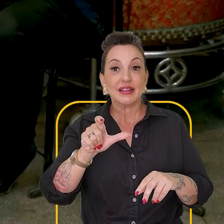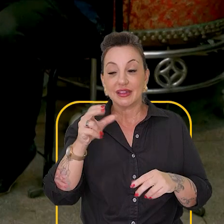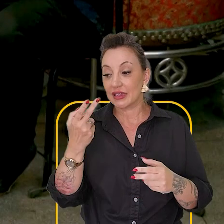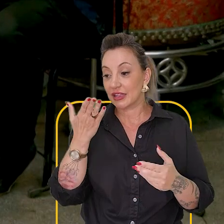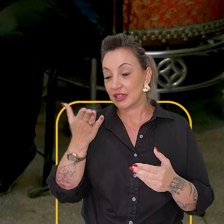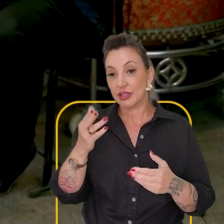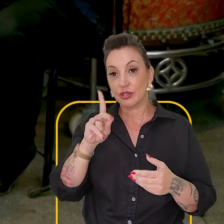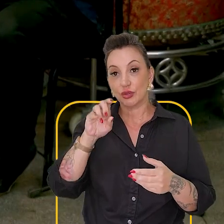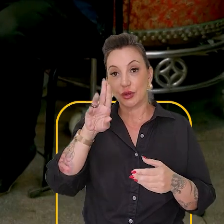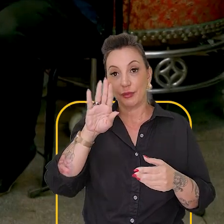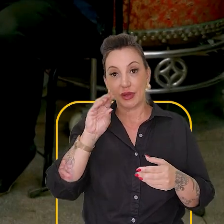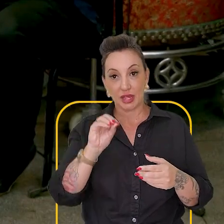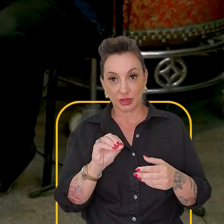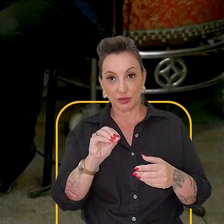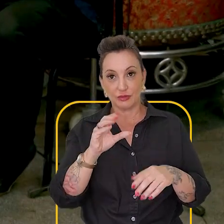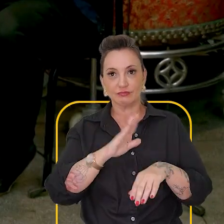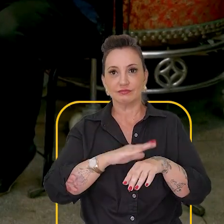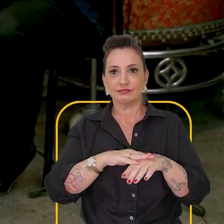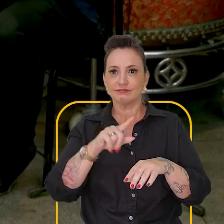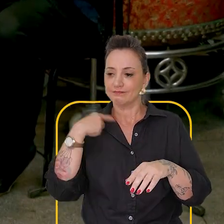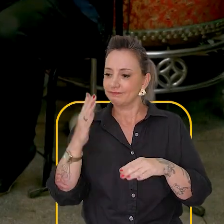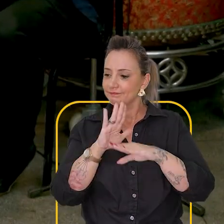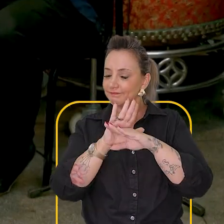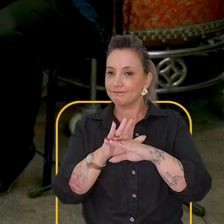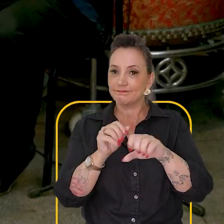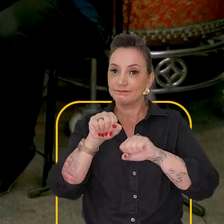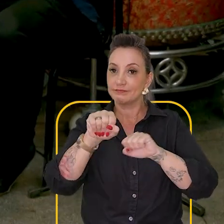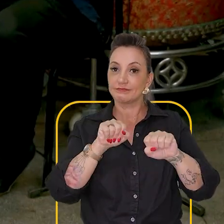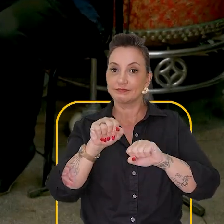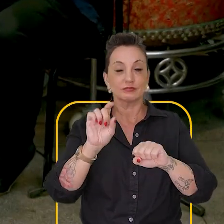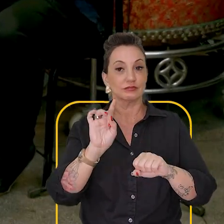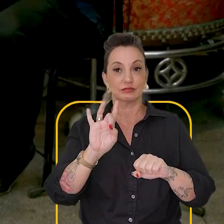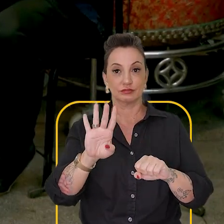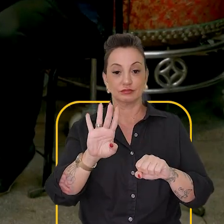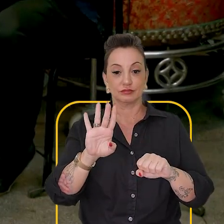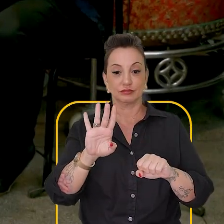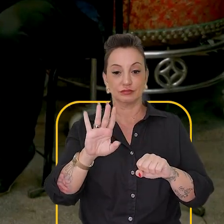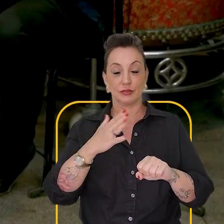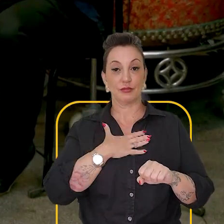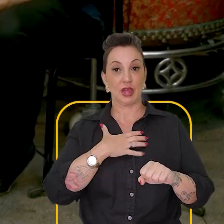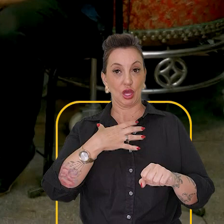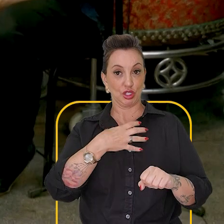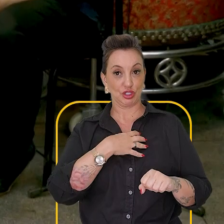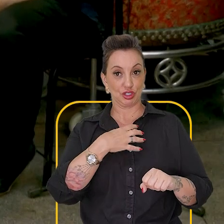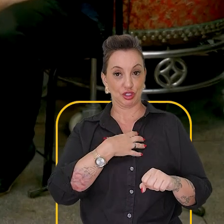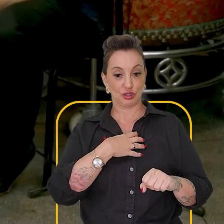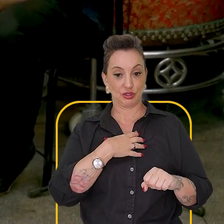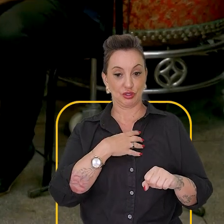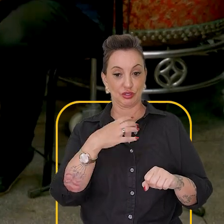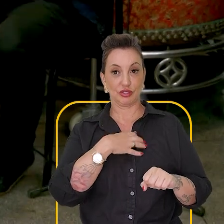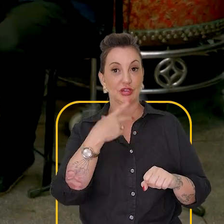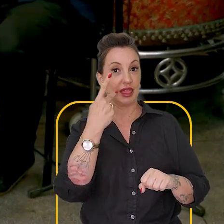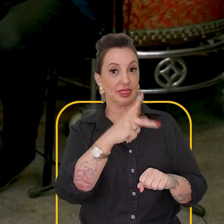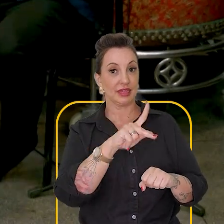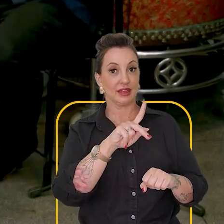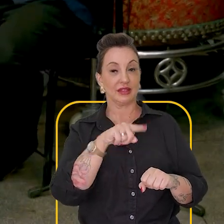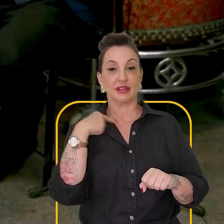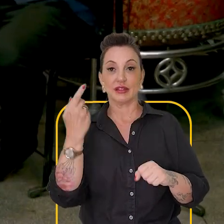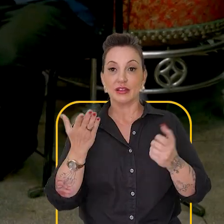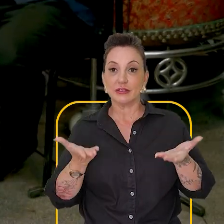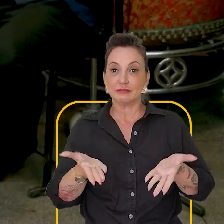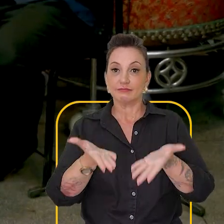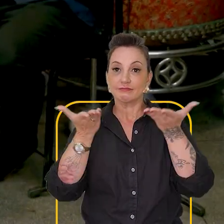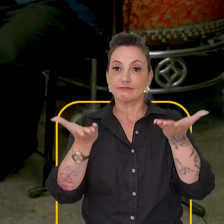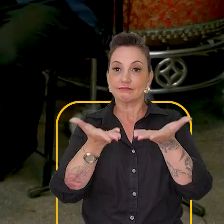estude sobretudo a história de quem como se fudo Urbano fez muito em prol do kung fu não só do